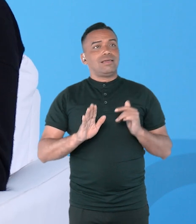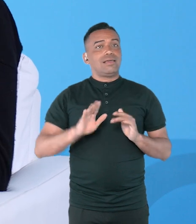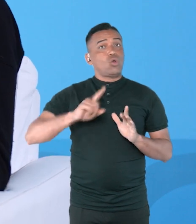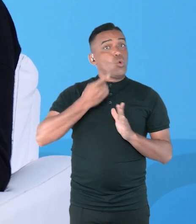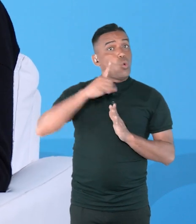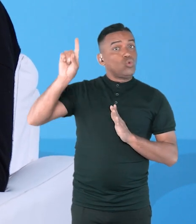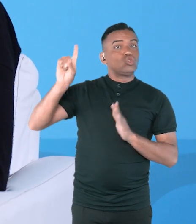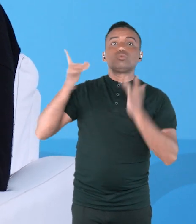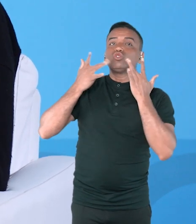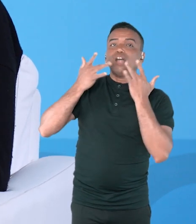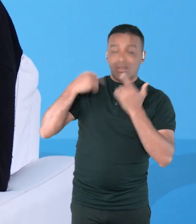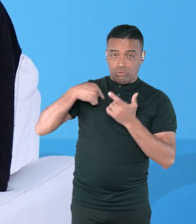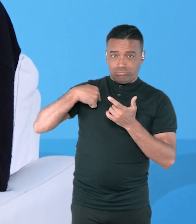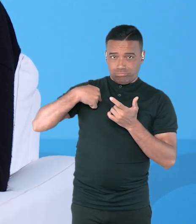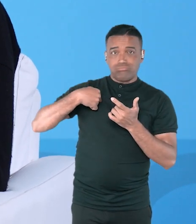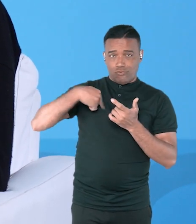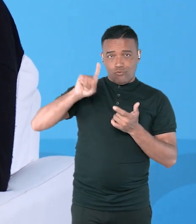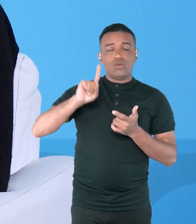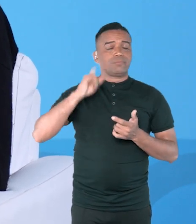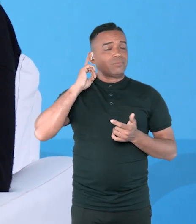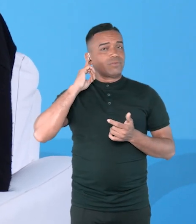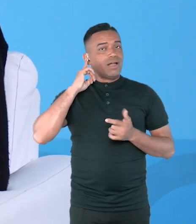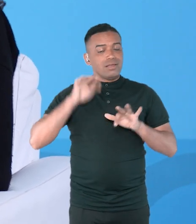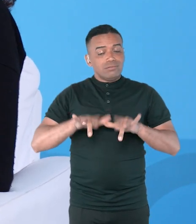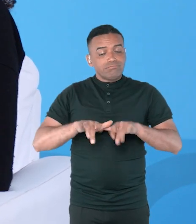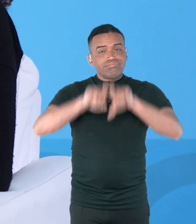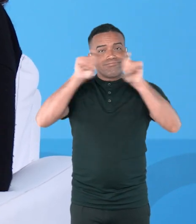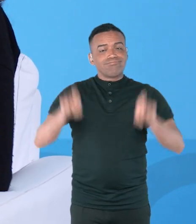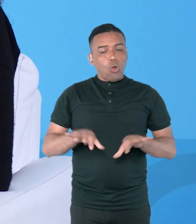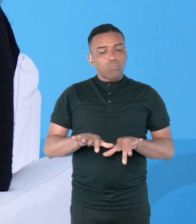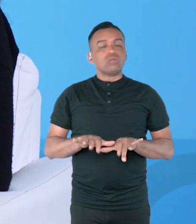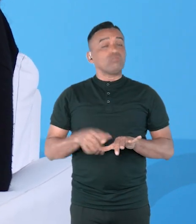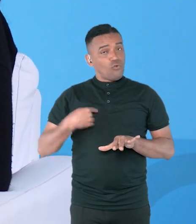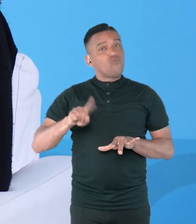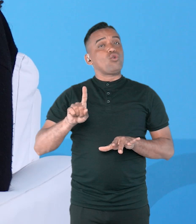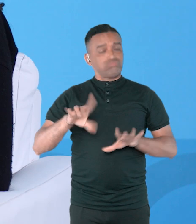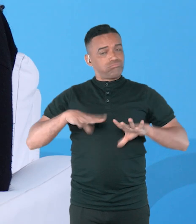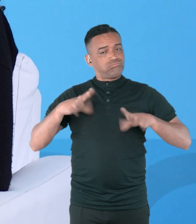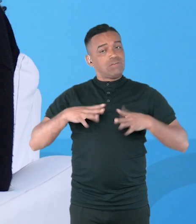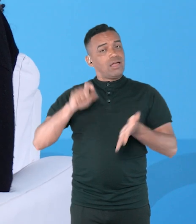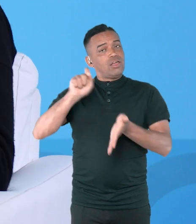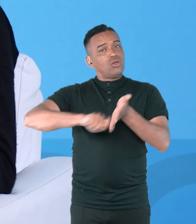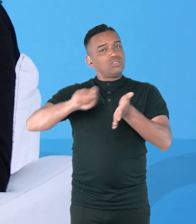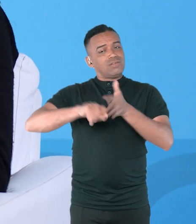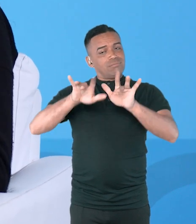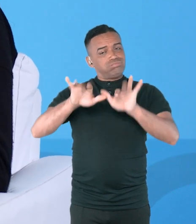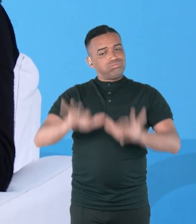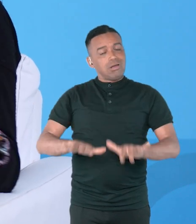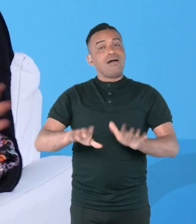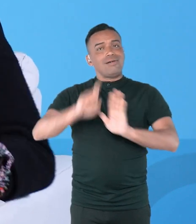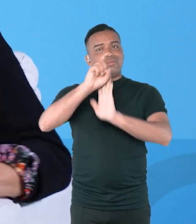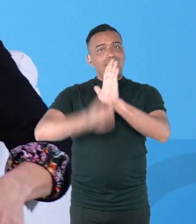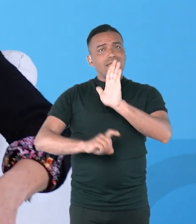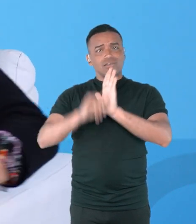agora, nessa última peça, eu resolvi botar a mão no teclado mesmo. E eu escrevi um texto que